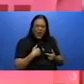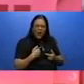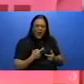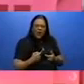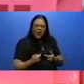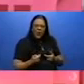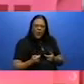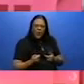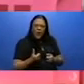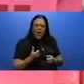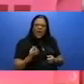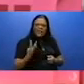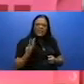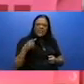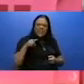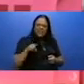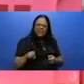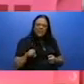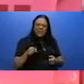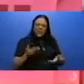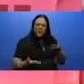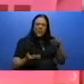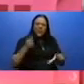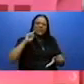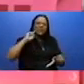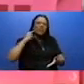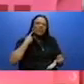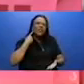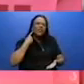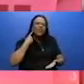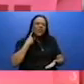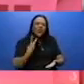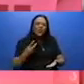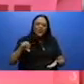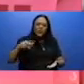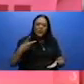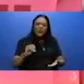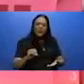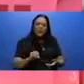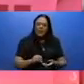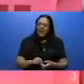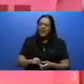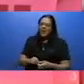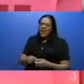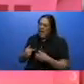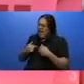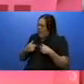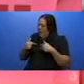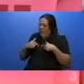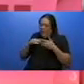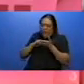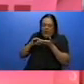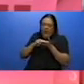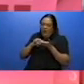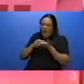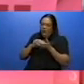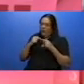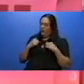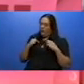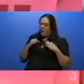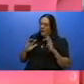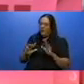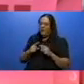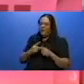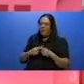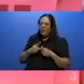3.000 quilos de lixo, 2.920. Só, Dudu? Eu falei que eu nem fiz a minha conta, né? Porque senão...